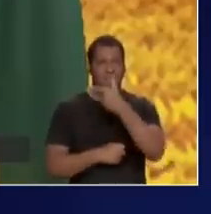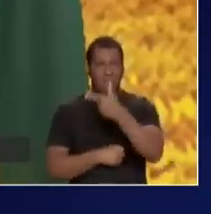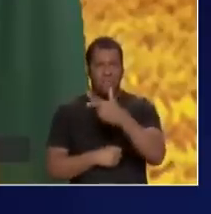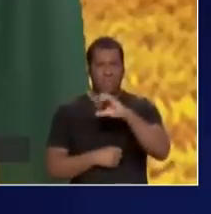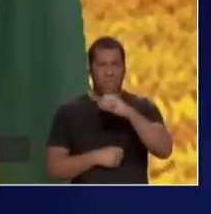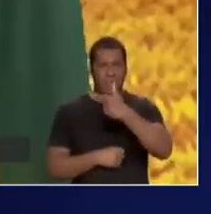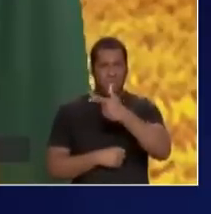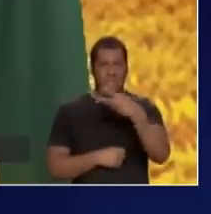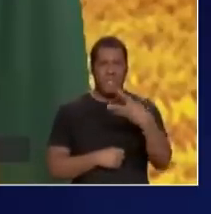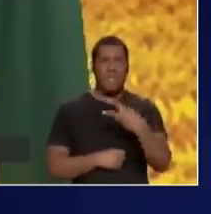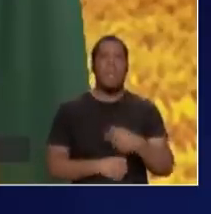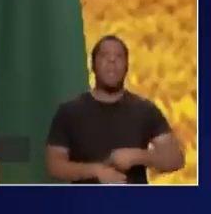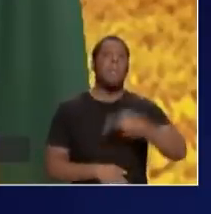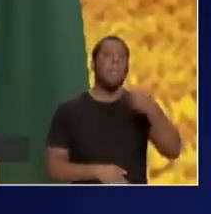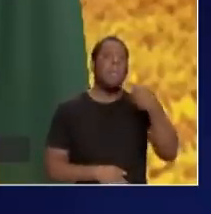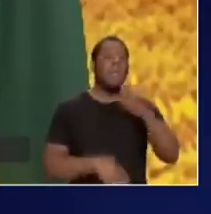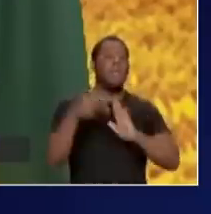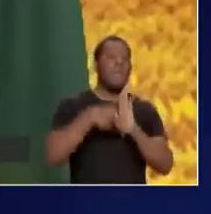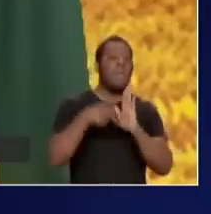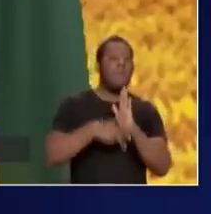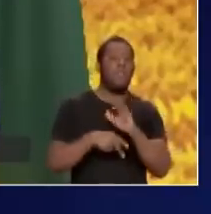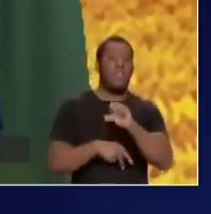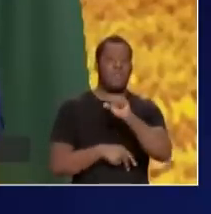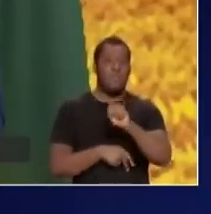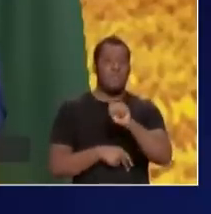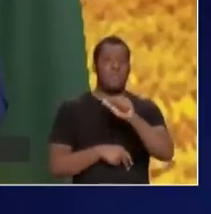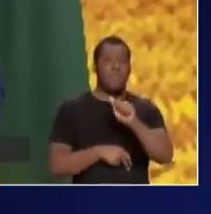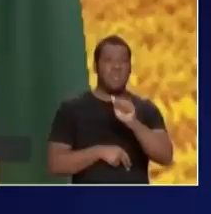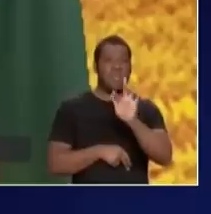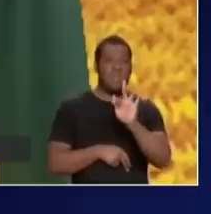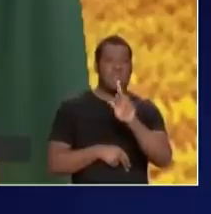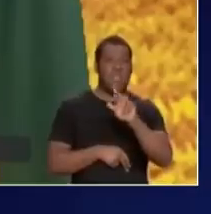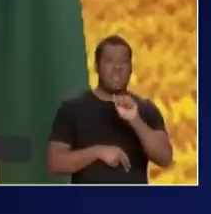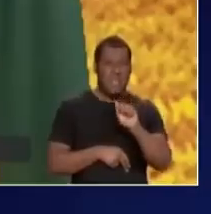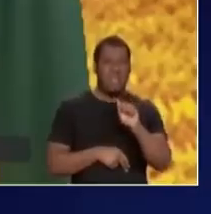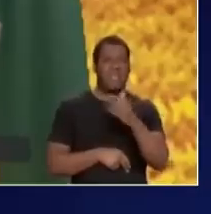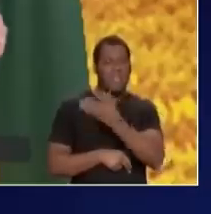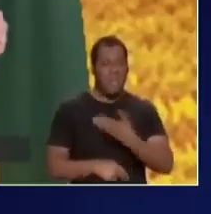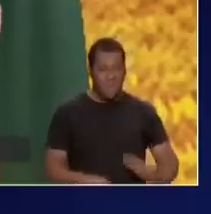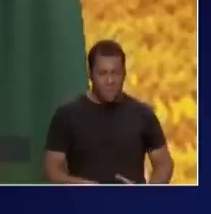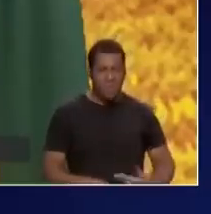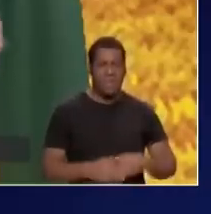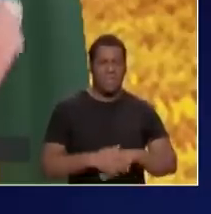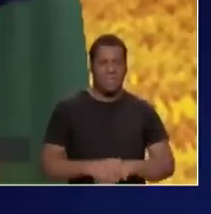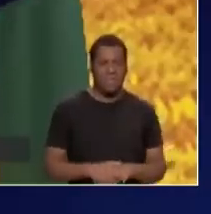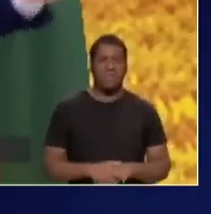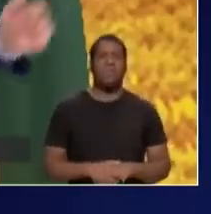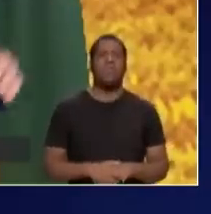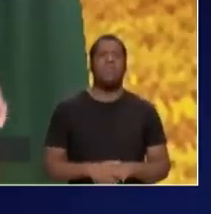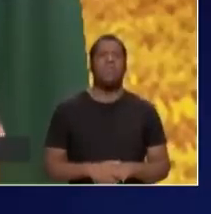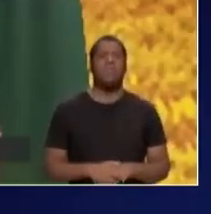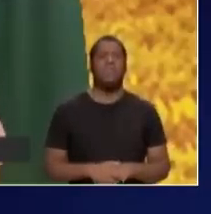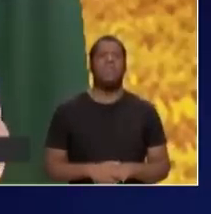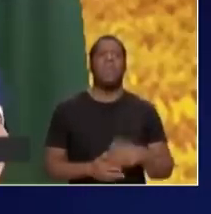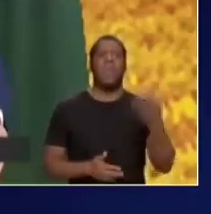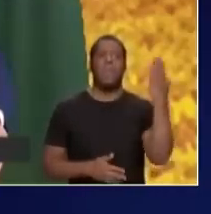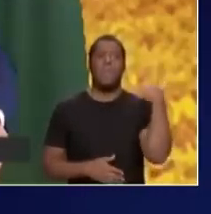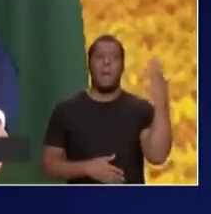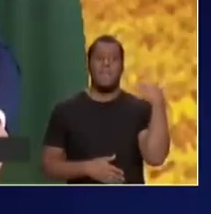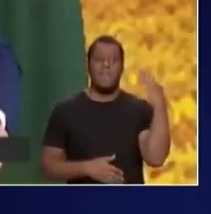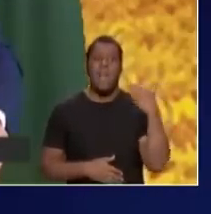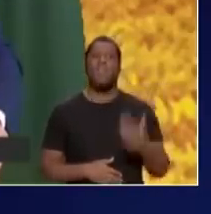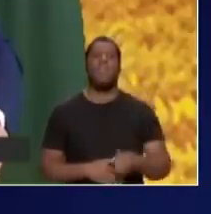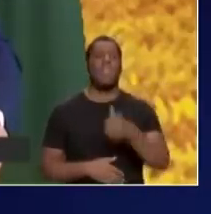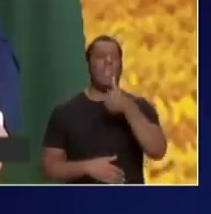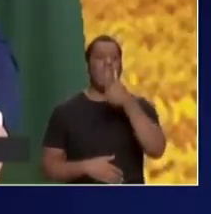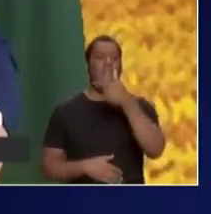é o primeiro plano safra do nosso governo e como os outros de 2003 a 2015 com a Dilma